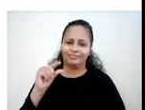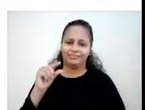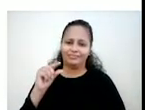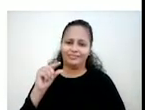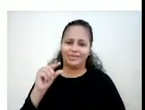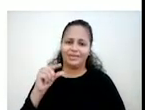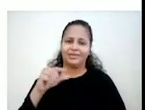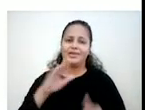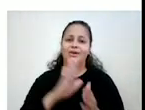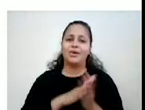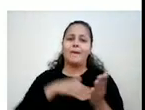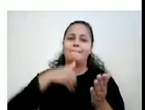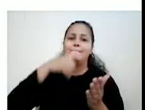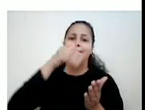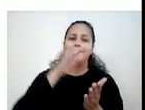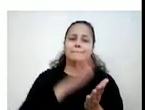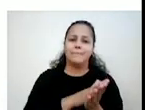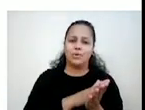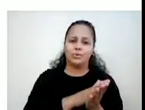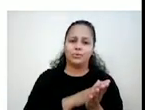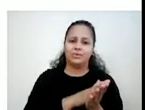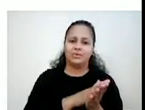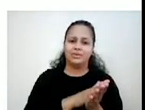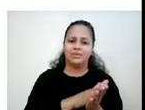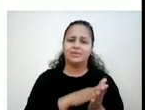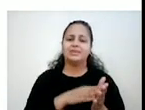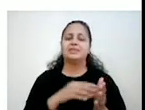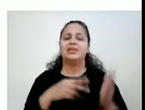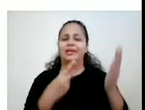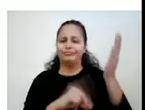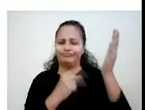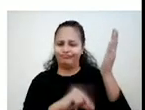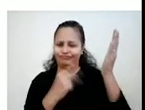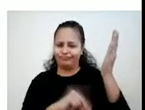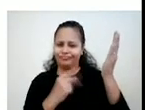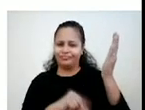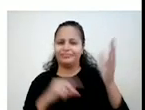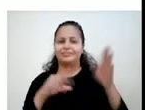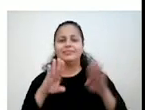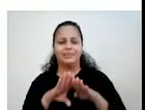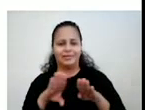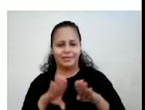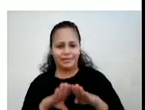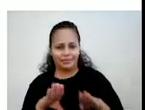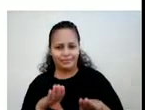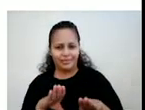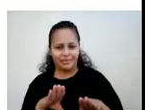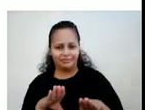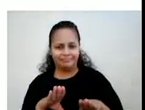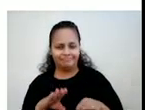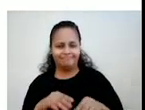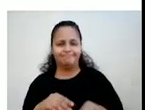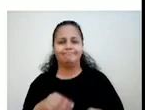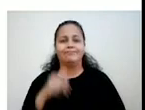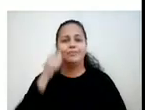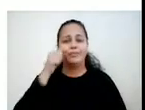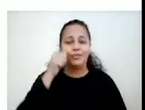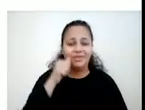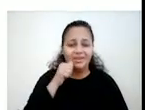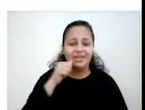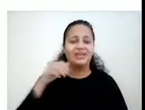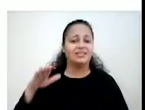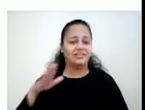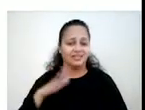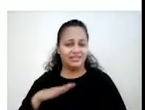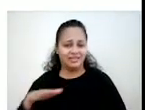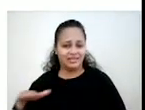e castigos corporais caso desagradassem, de alguma maneira, os donos das fábricas. Mulheres